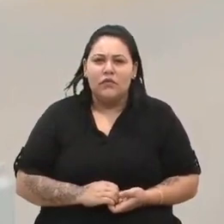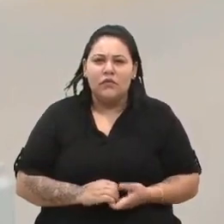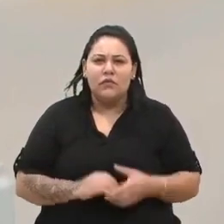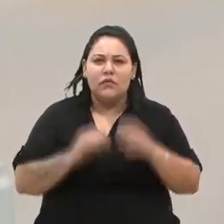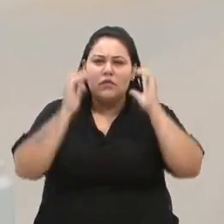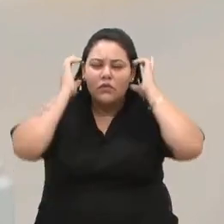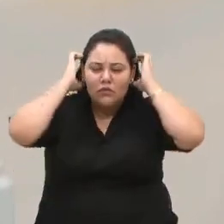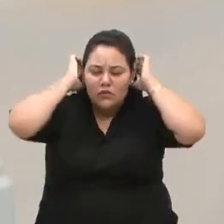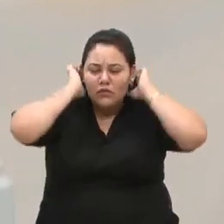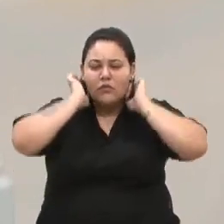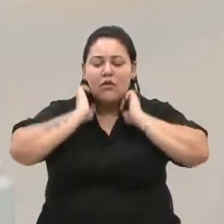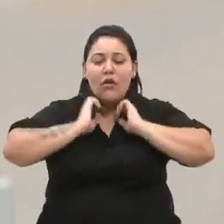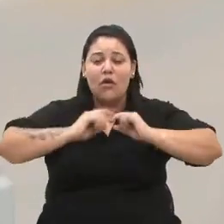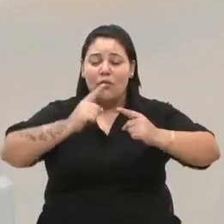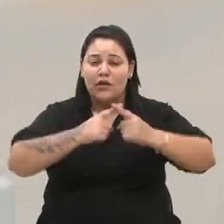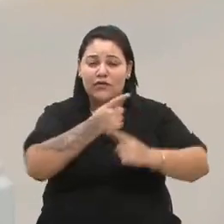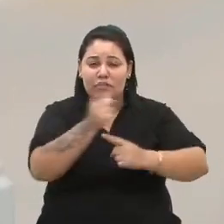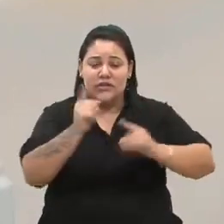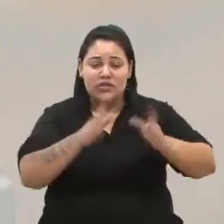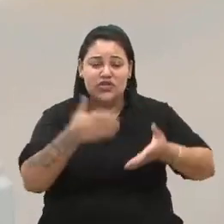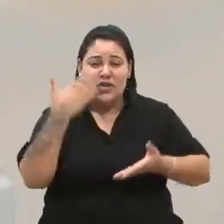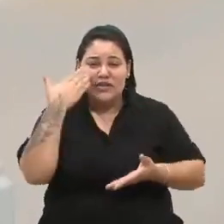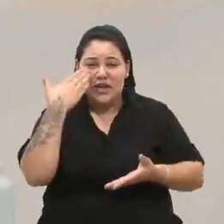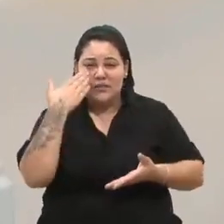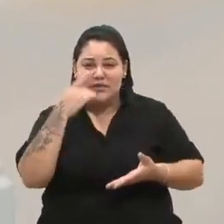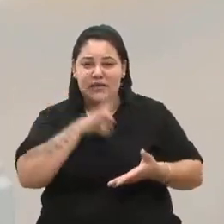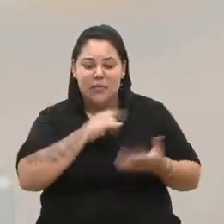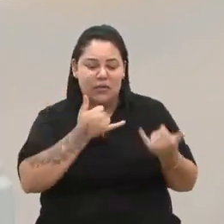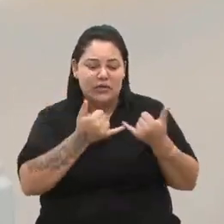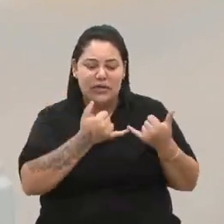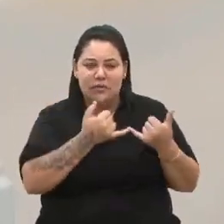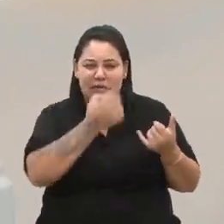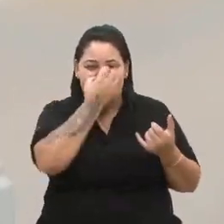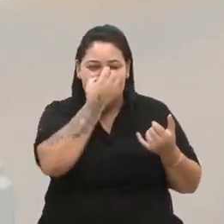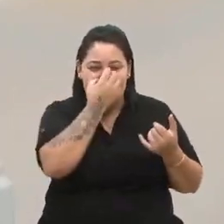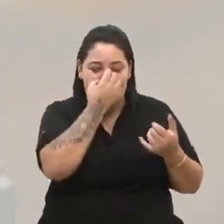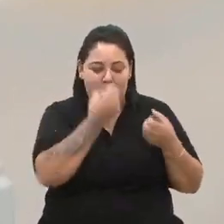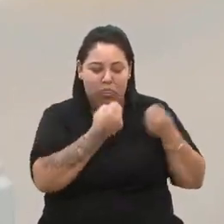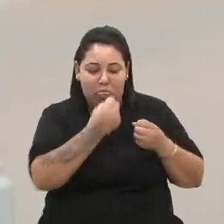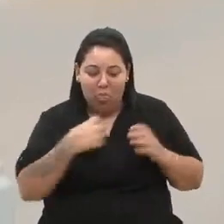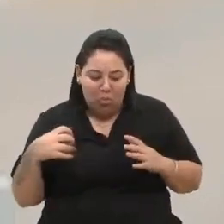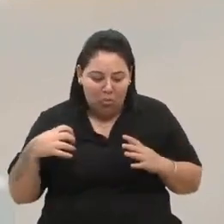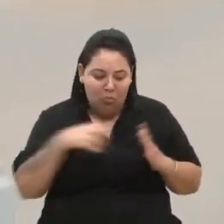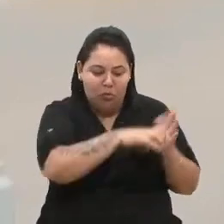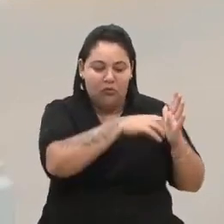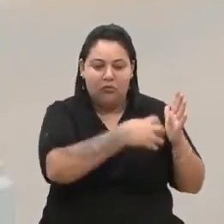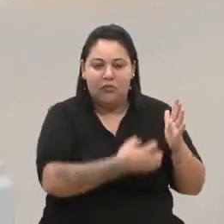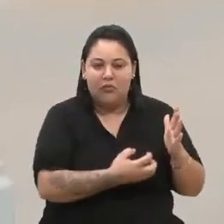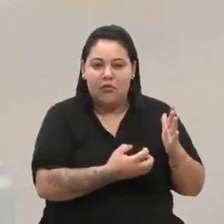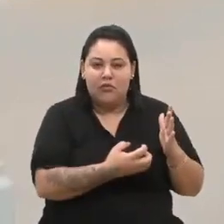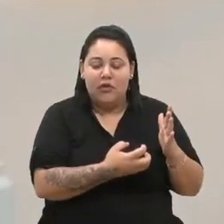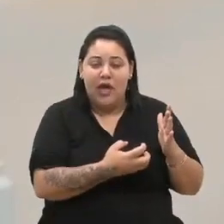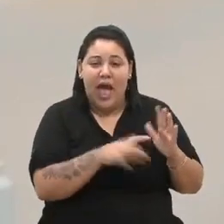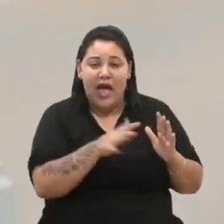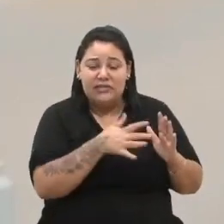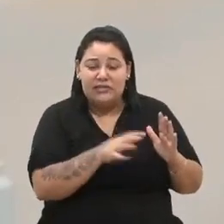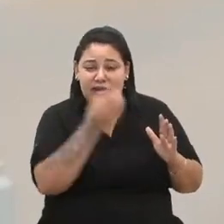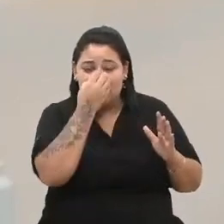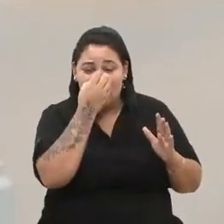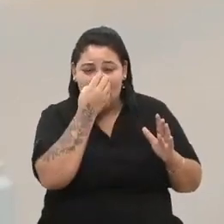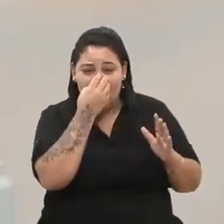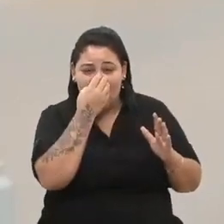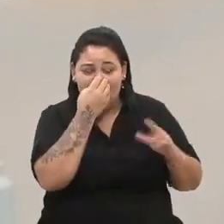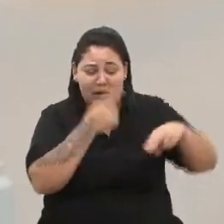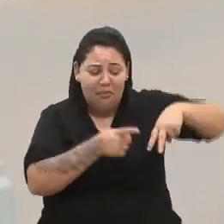Porque vocês sabem que quando tem atropelado um cachorro na rua, ele está lá com uma perna quebrada ou